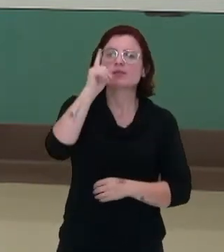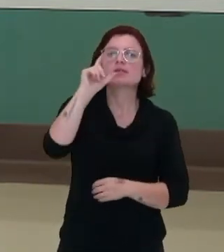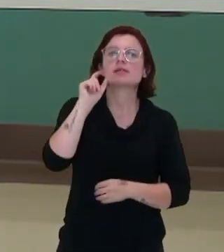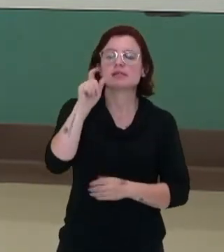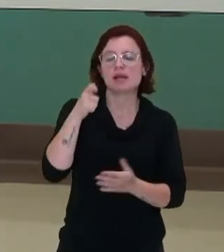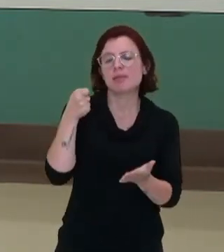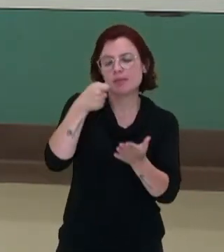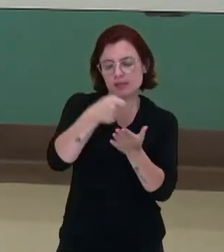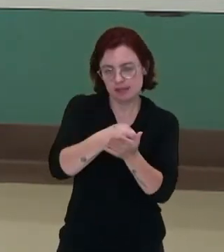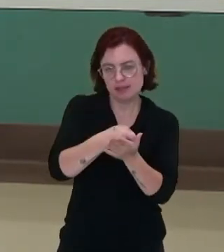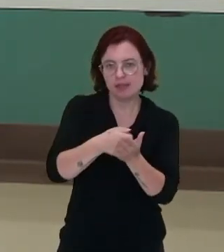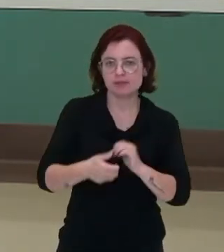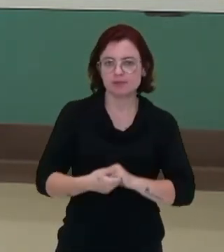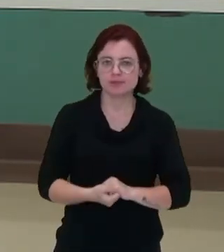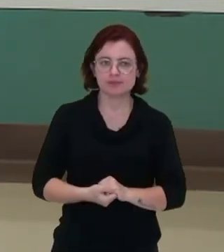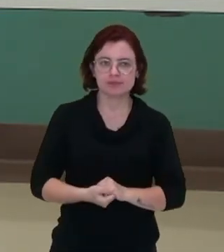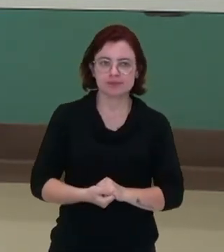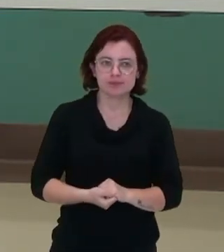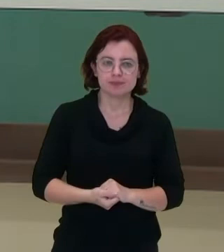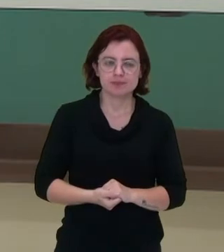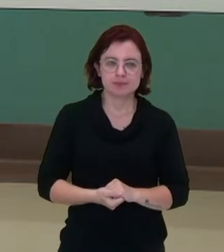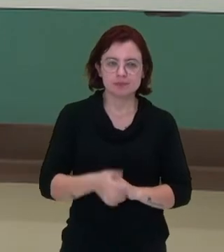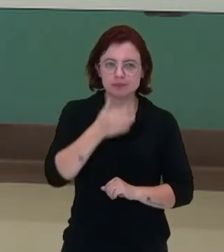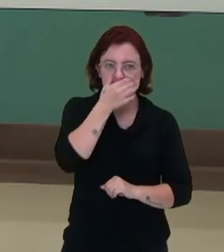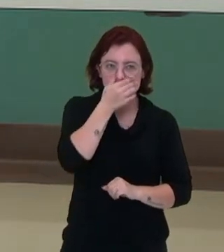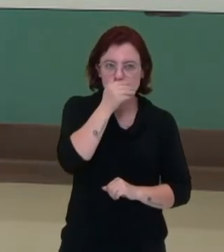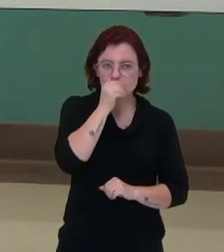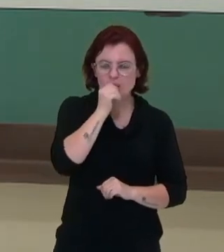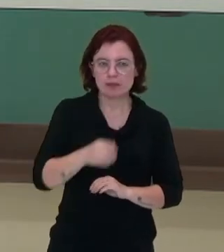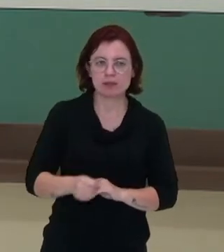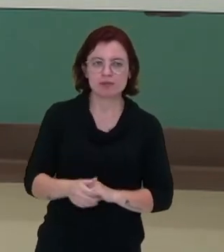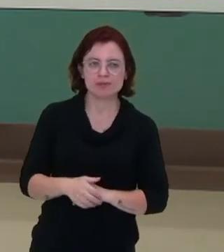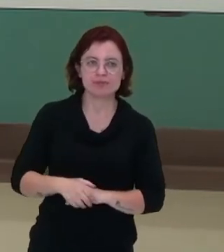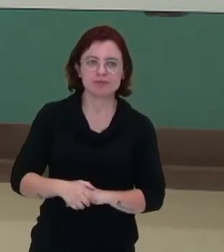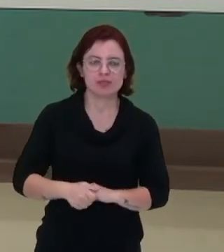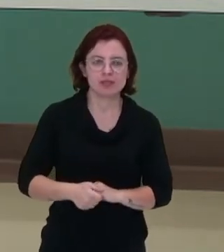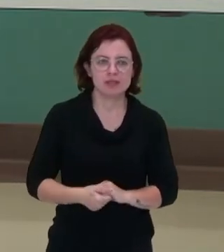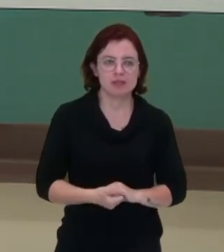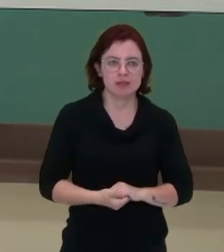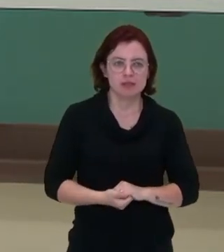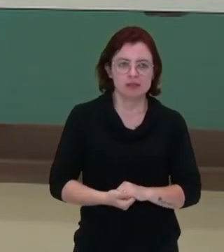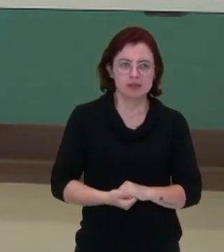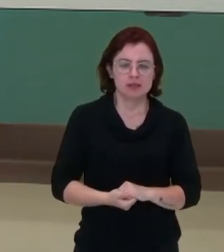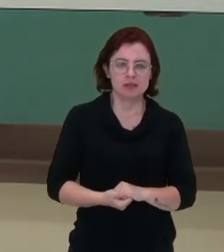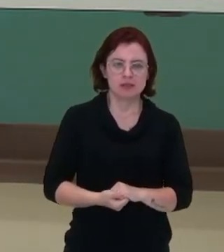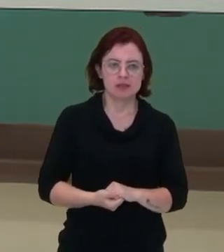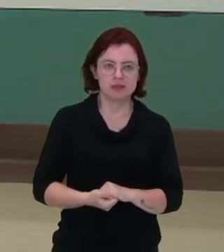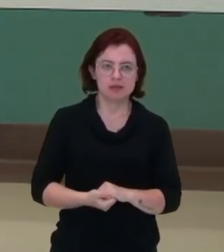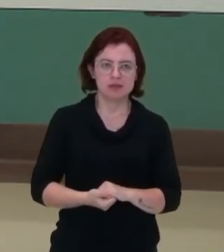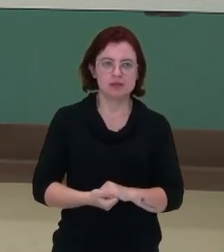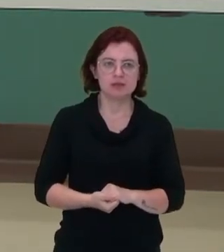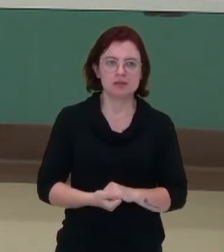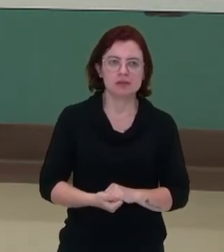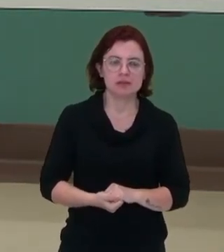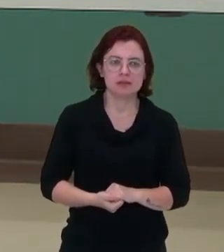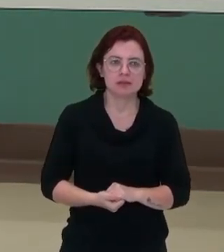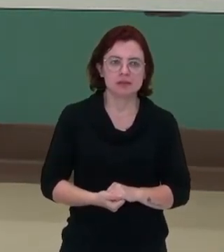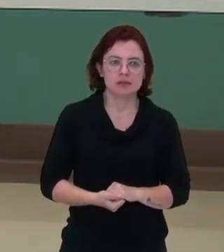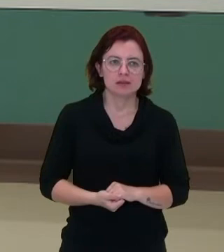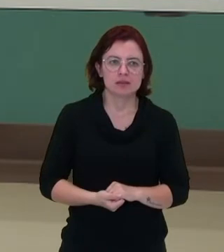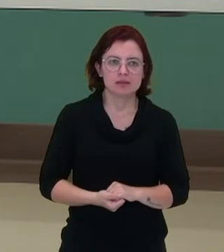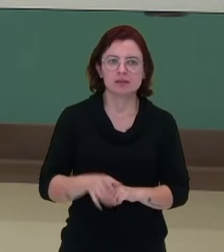aplicar o xeque-mate no seu adversário, ok? Jogadas clássicas. Para conhecer algumas jogadas